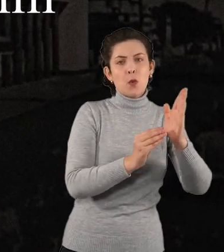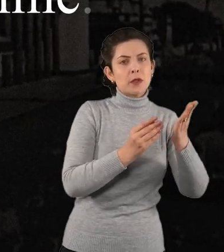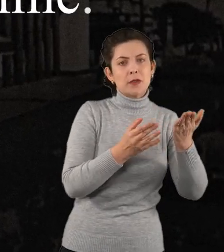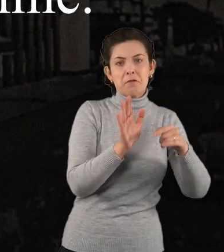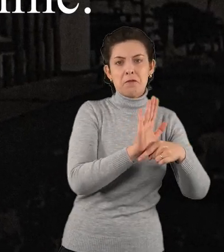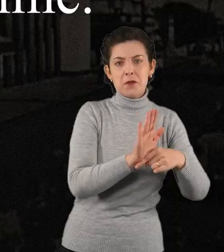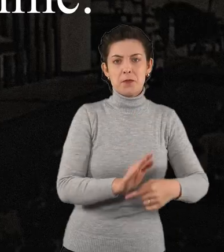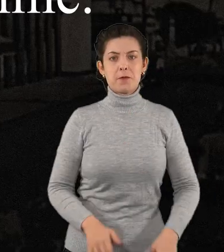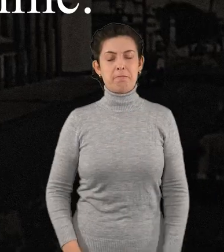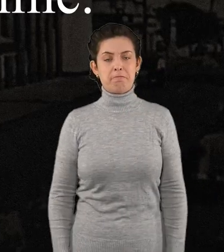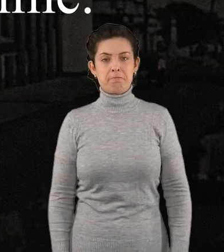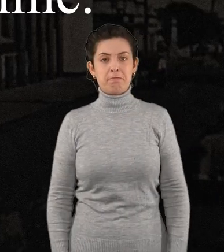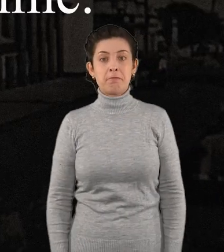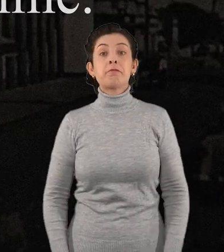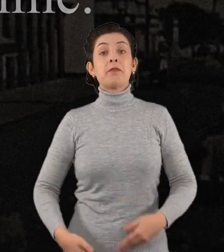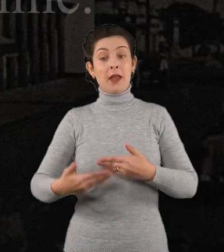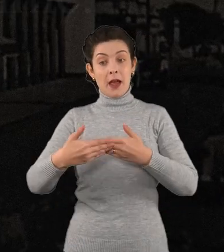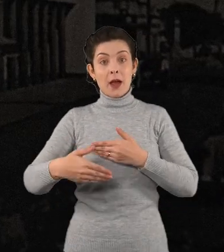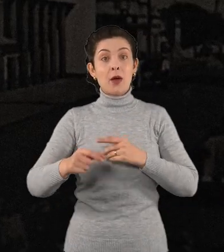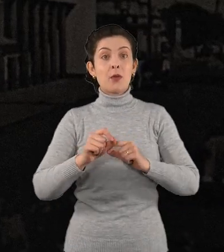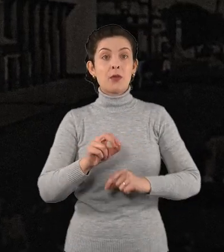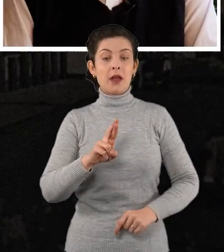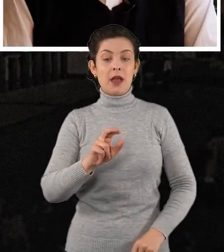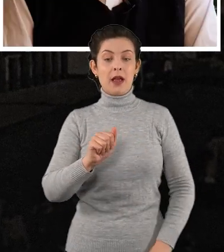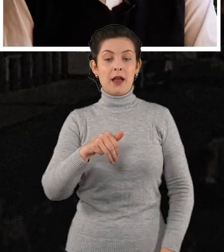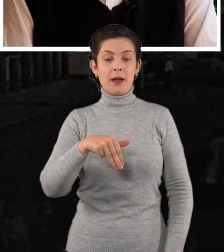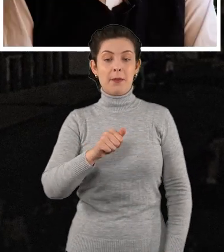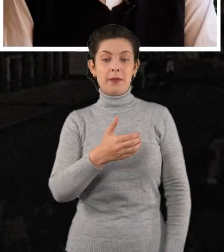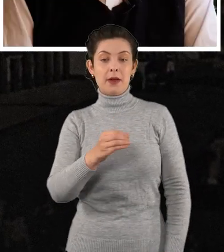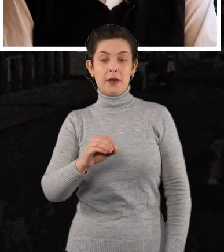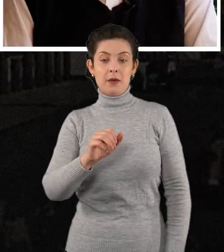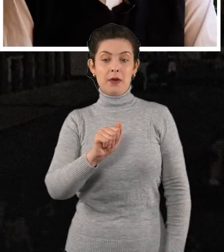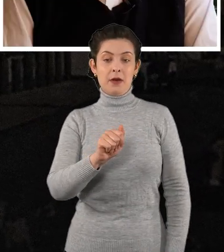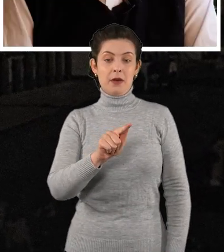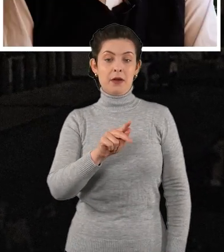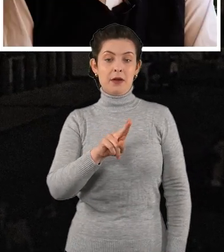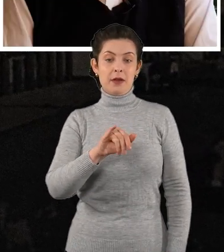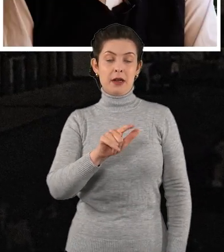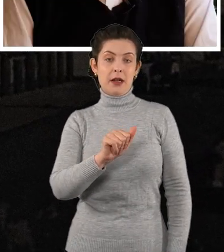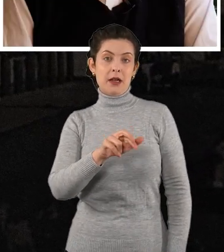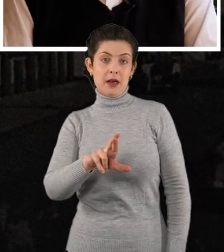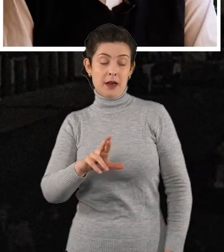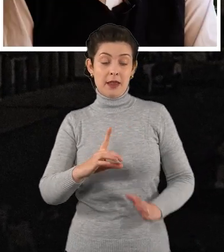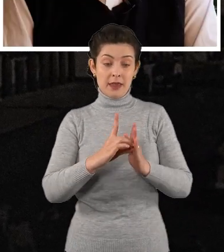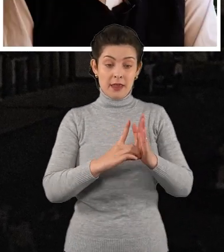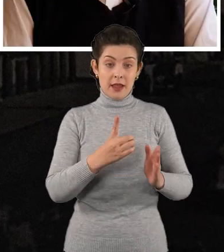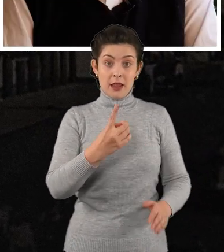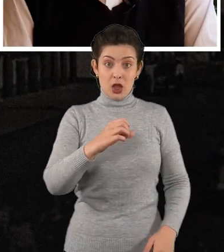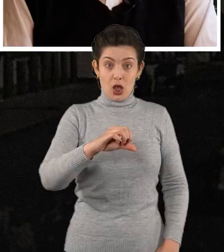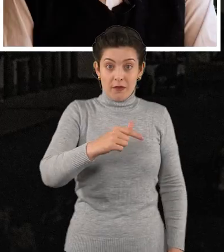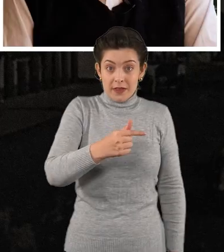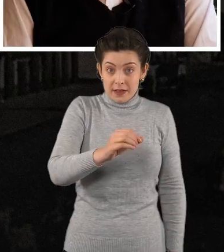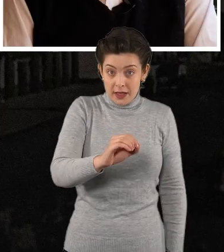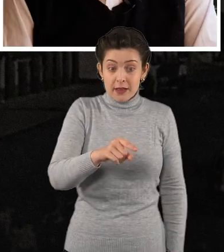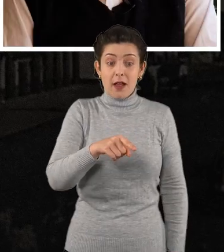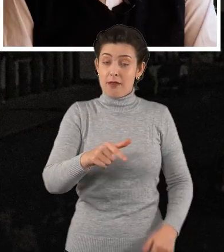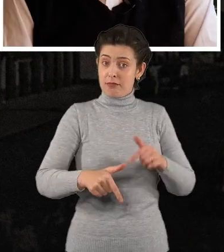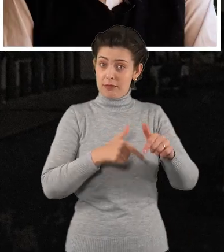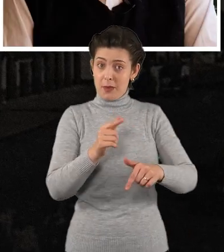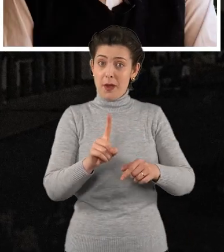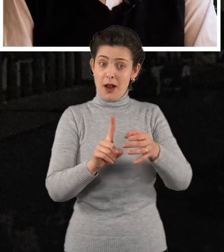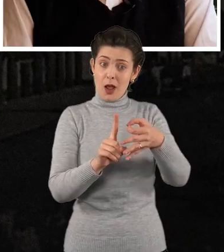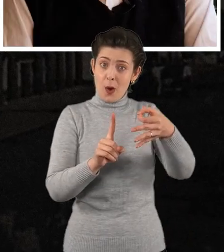que ter para ver um determinado filme. A partir disso, Ramão Aguilar foi nomeado na década de 70 para realizar essa